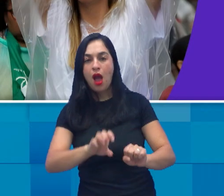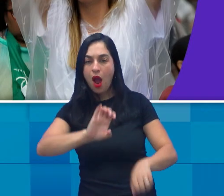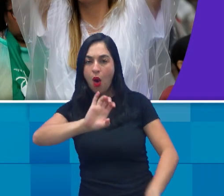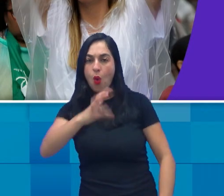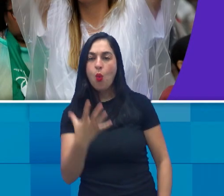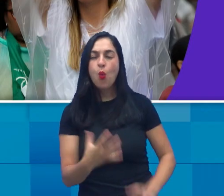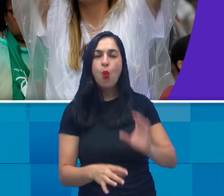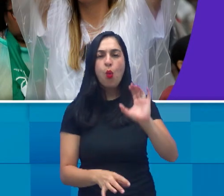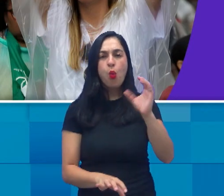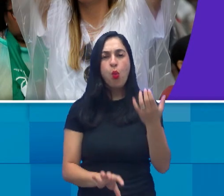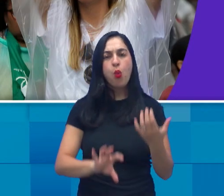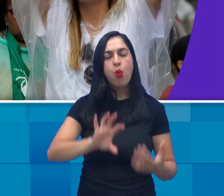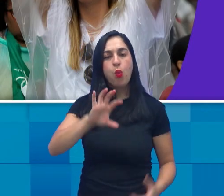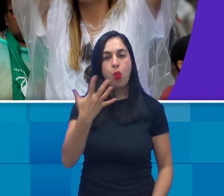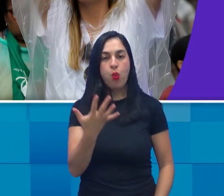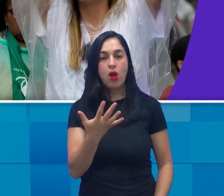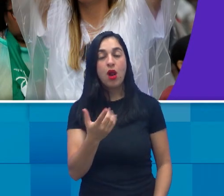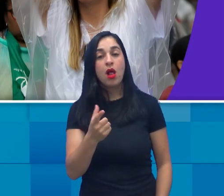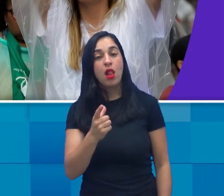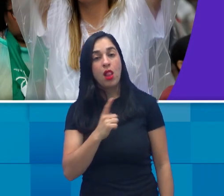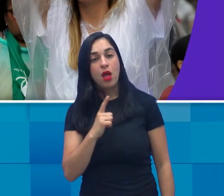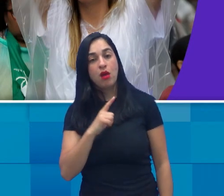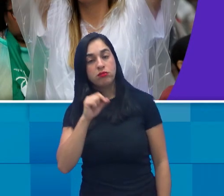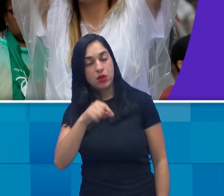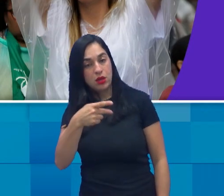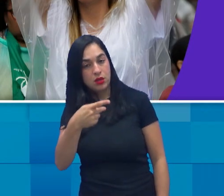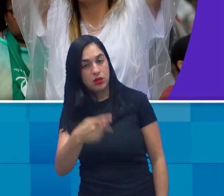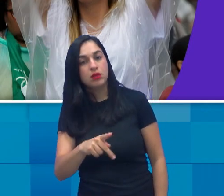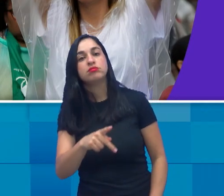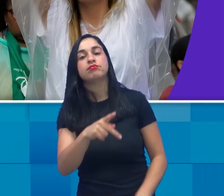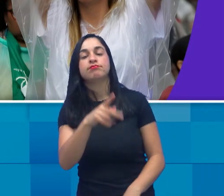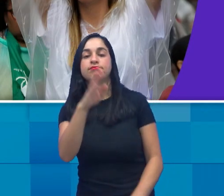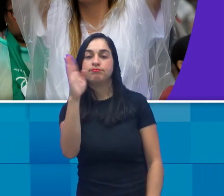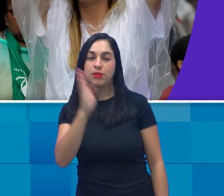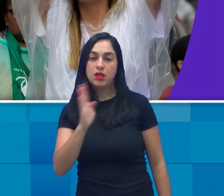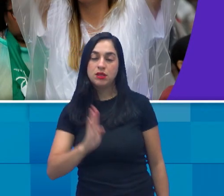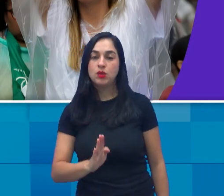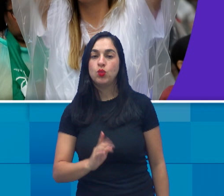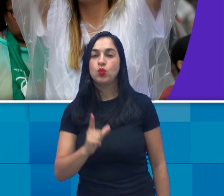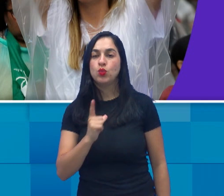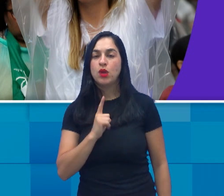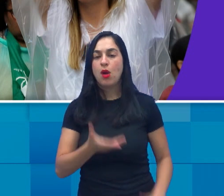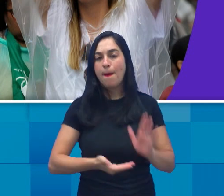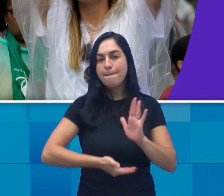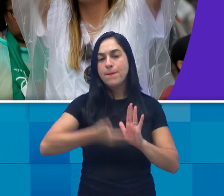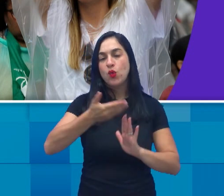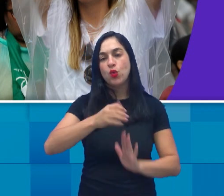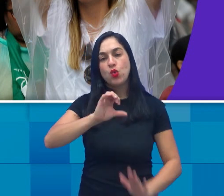muito acima da média do país, que registrou um aumento de